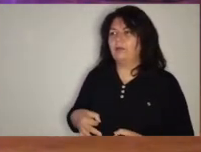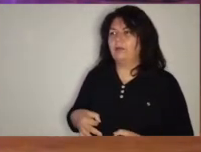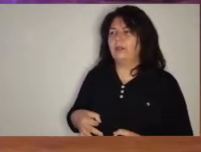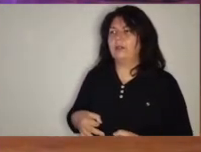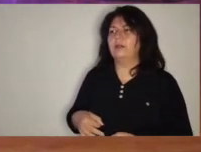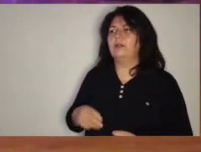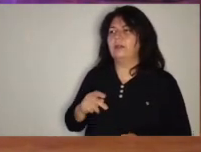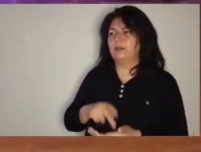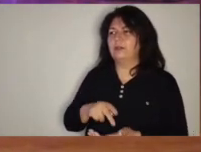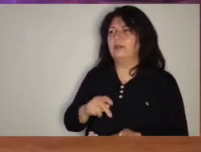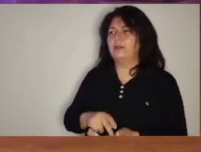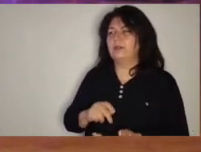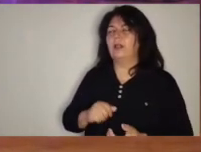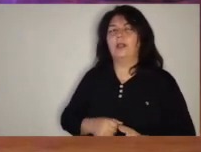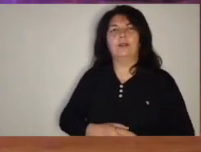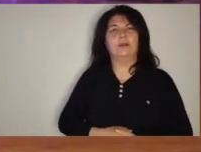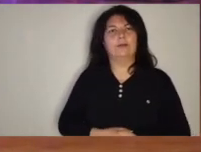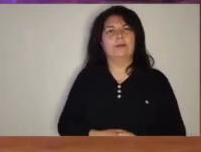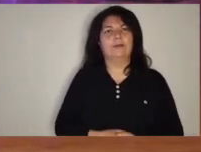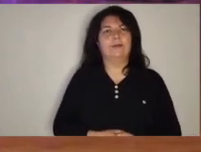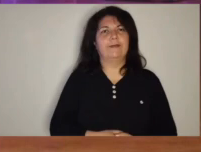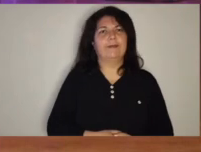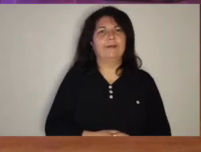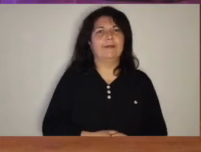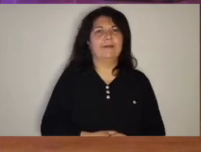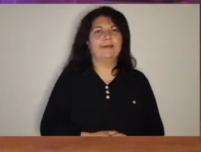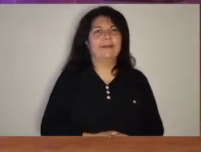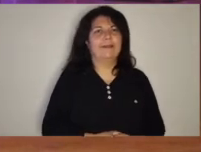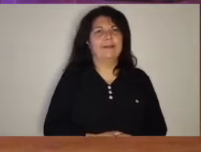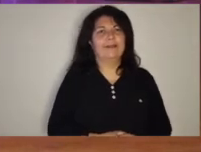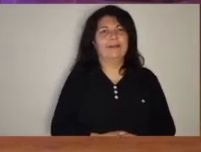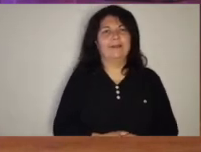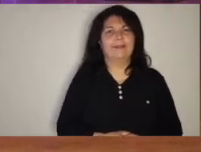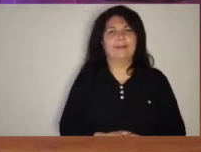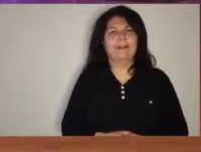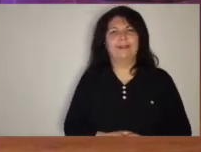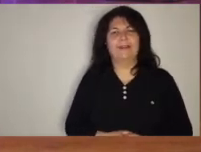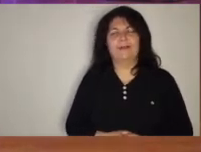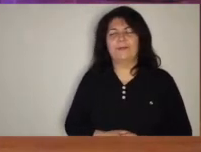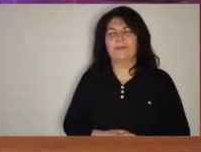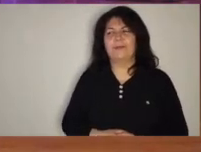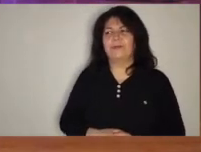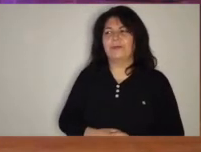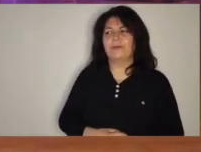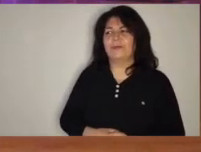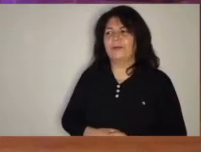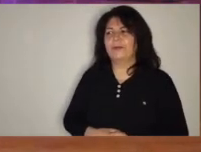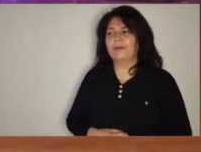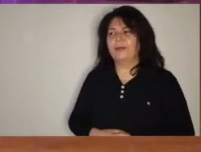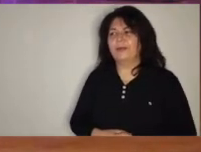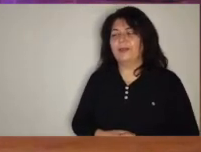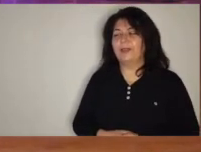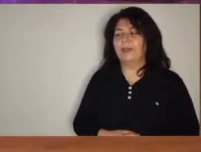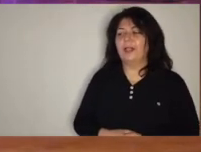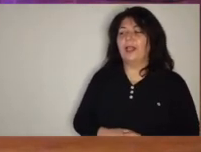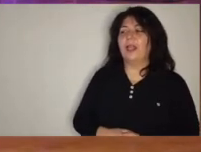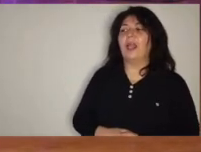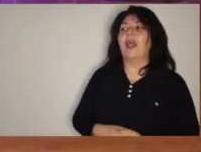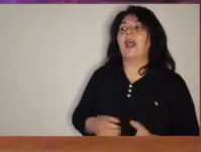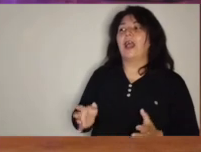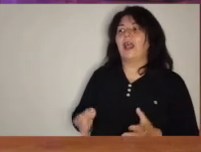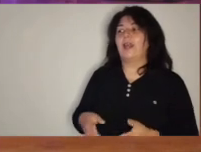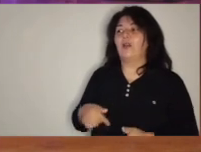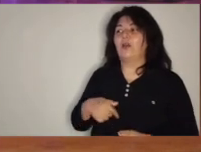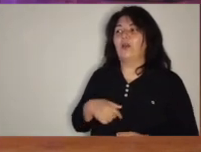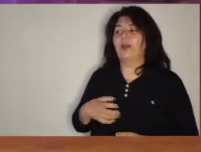Ele: como assim? Eu falei: o dinheiro está na conta, você já olhou? Ele olhou e falou: nossa. Eu falei: agora me paga em coxinhas, né? Aí eu